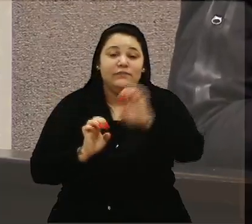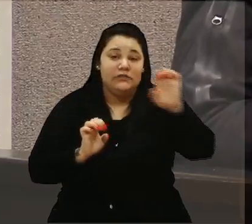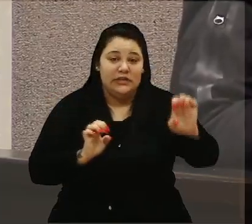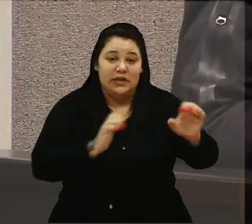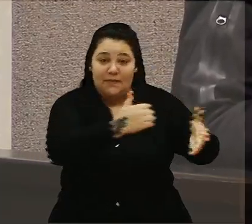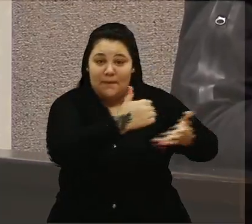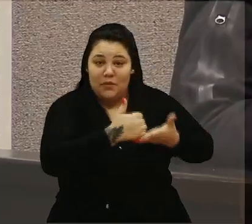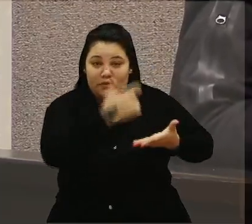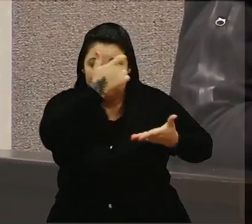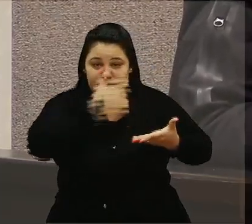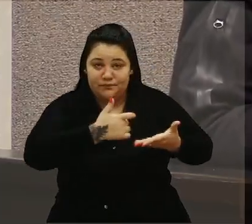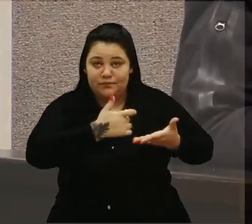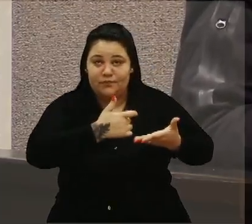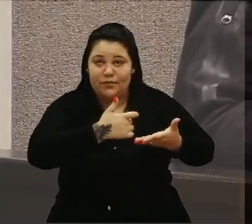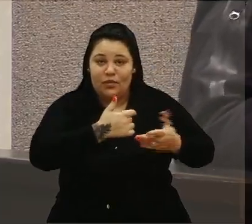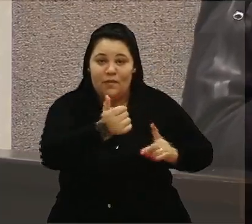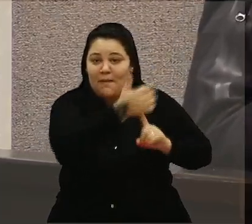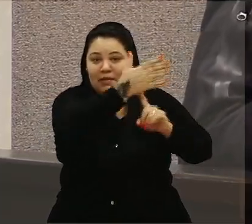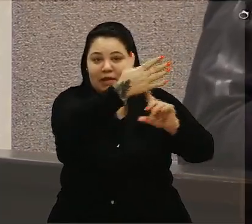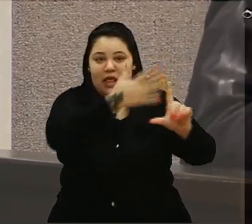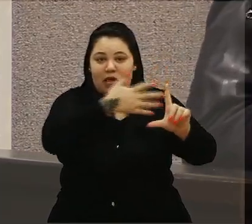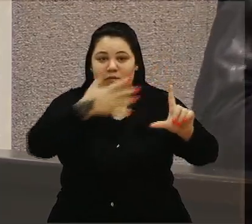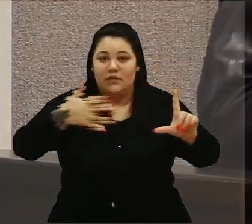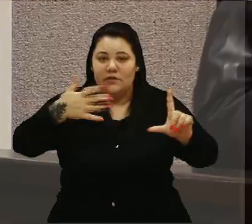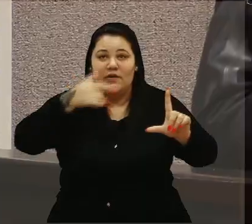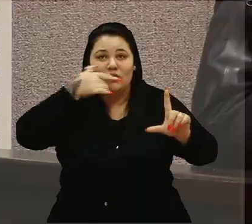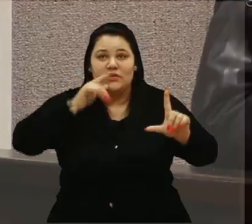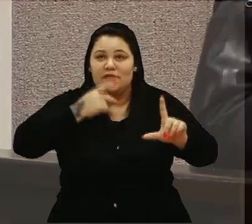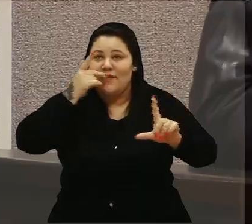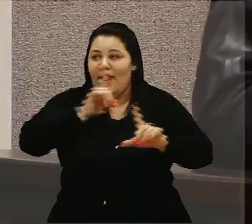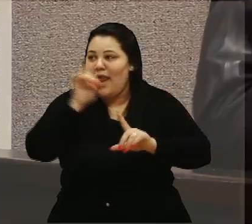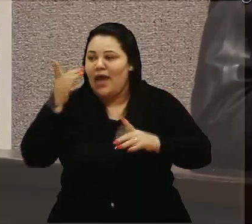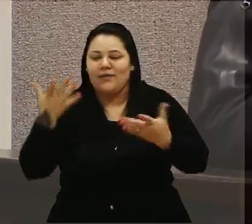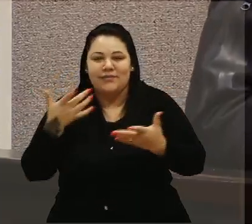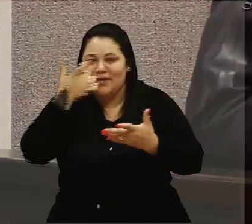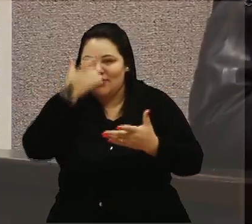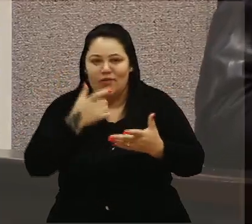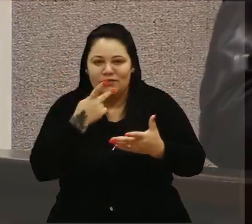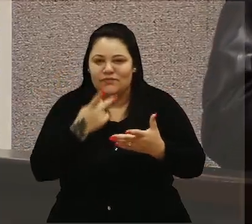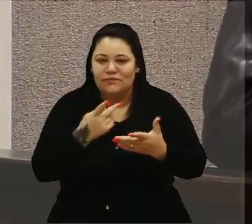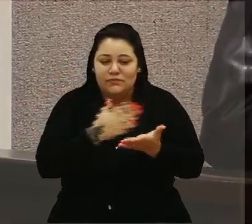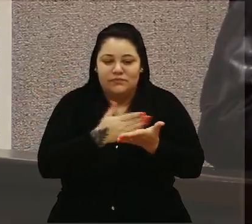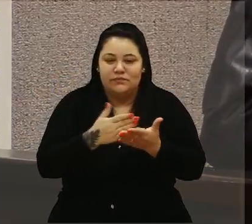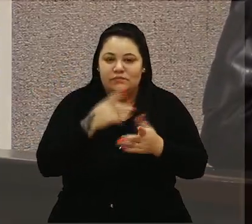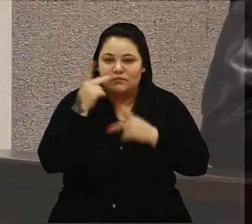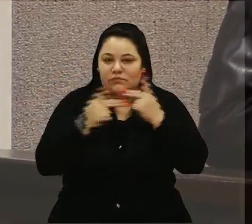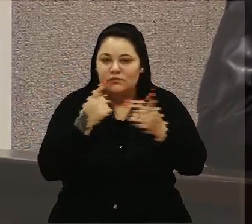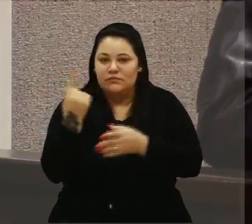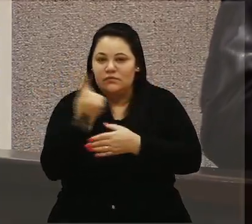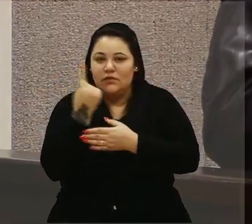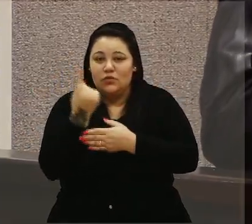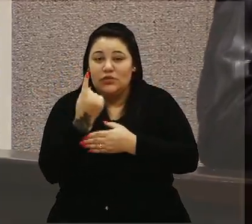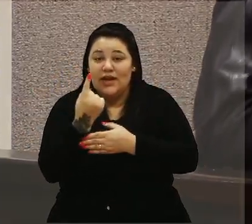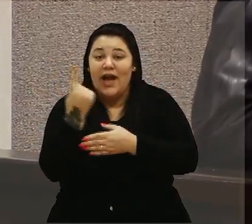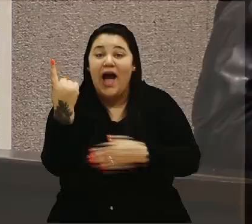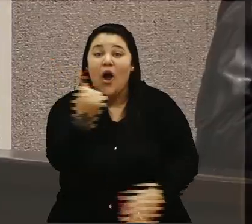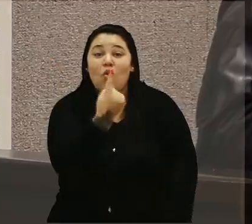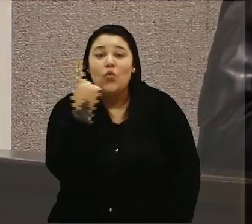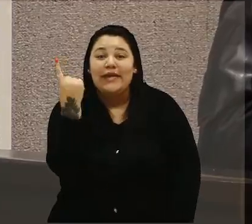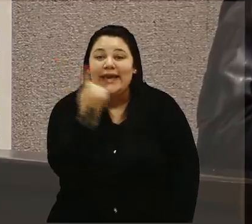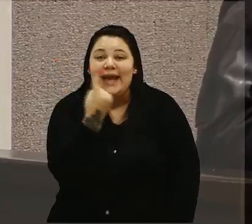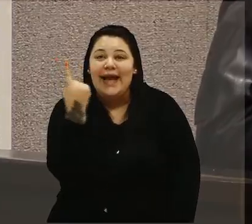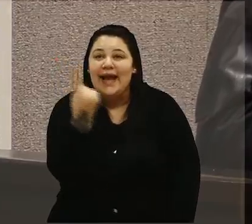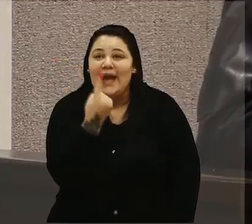uma bandeira LGBT, por exemplo, no Oriente Médio, vai conseguir se manifestar lá. Foi isso que eu disse. Eu comecei dizendo que a única, vereador Rafael, a